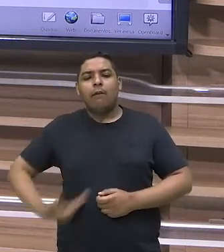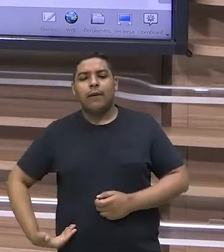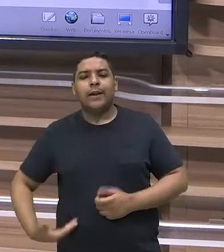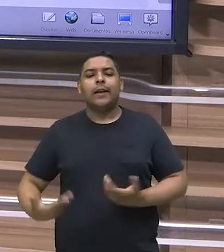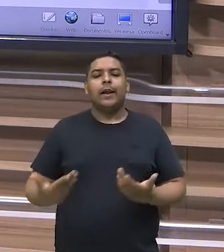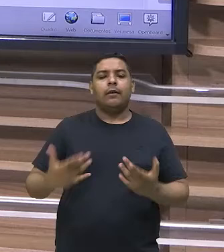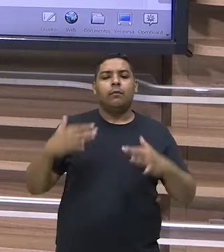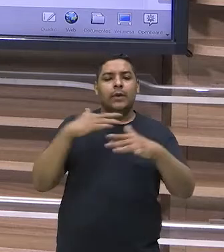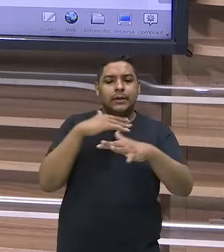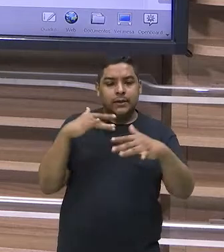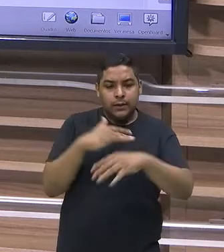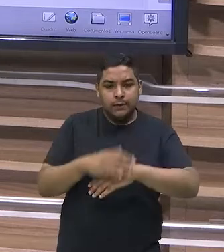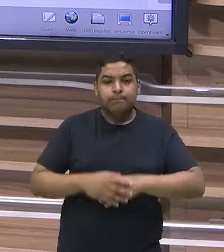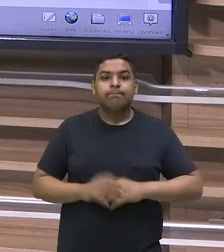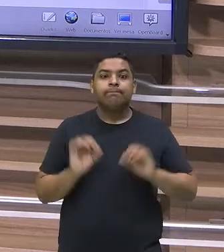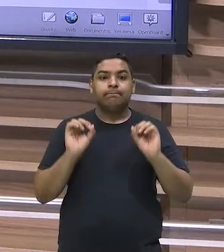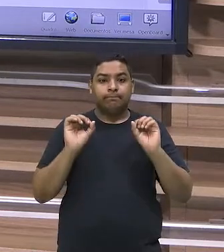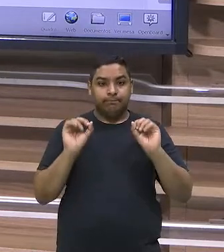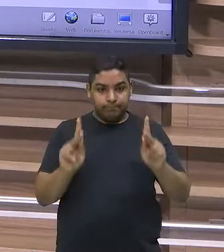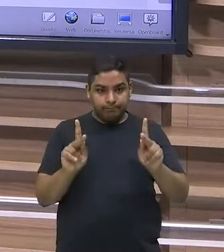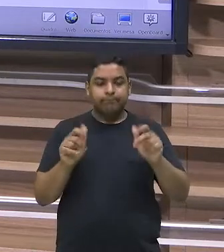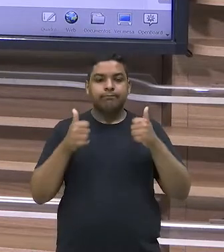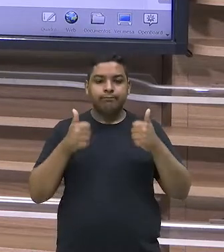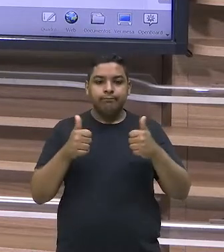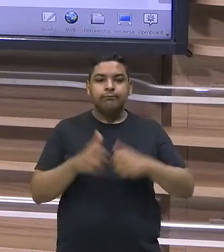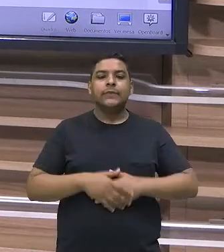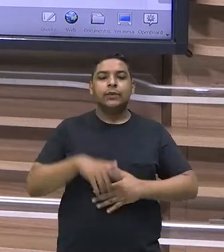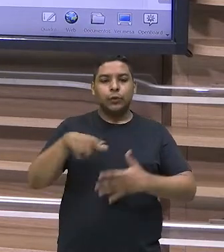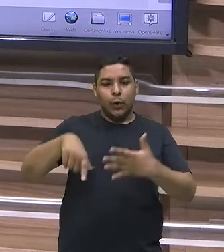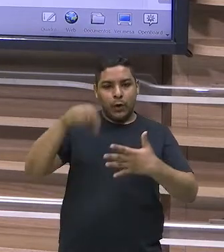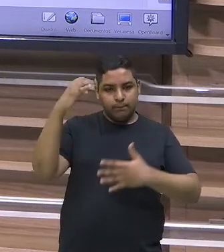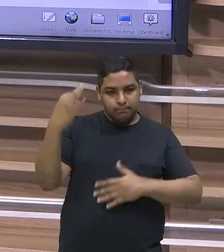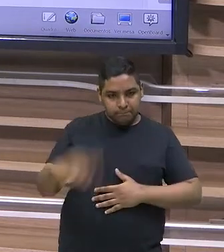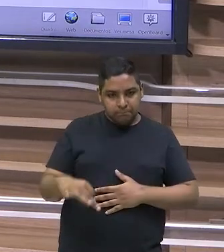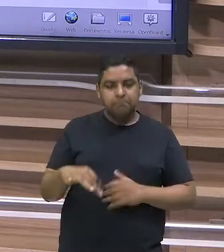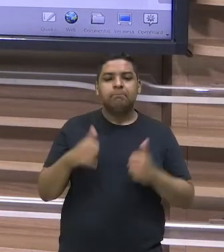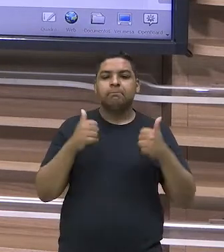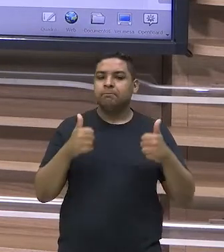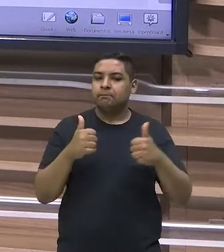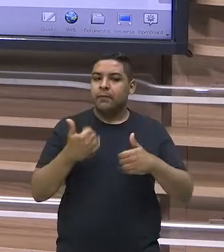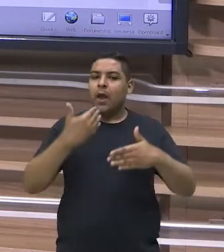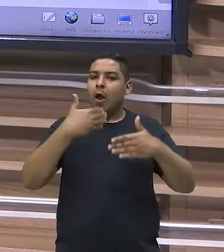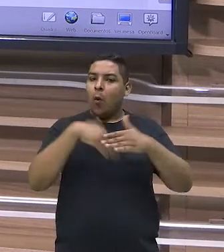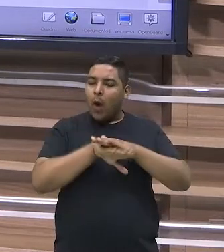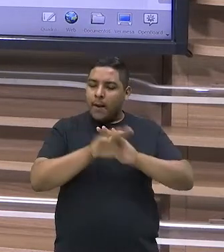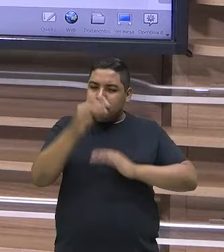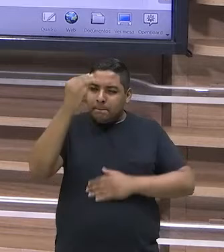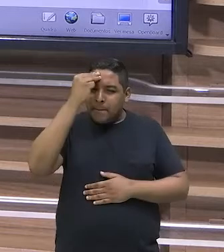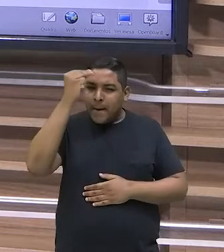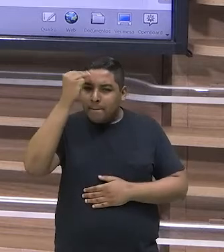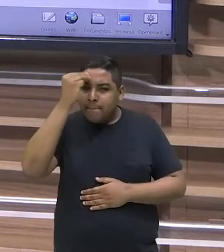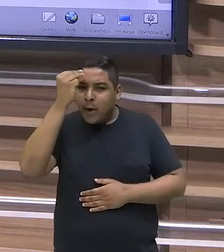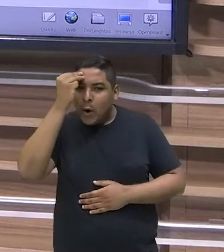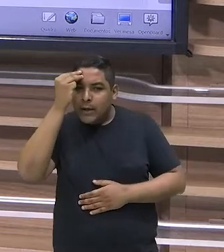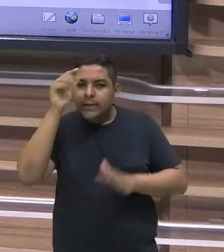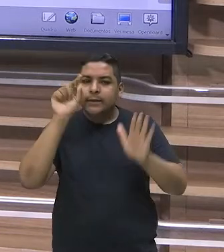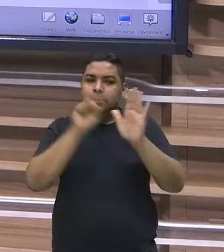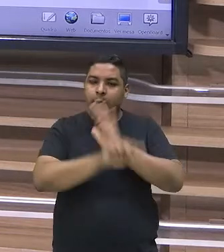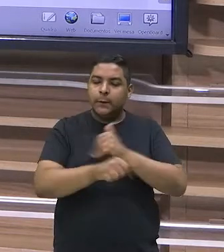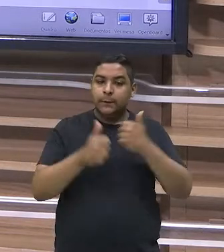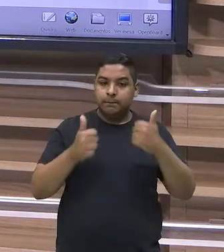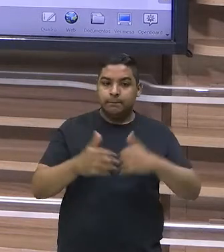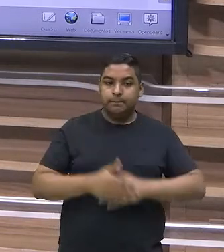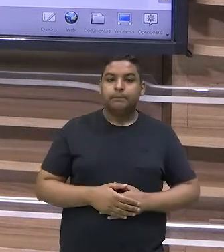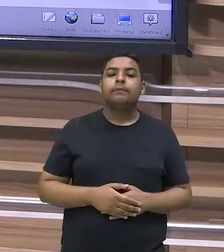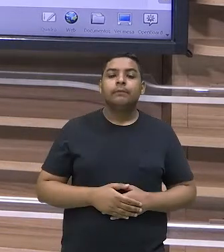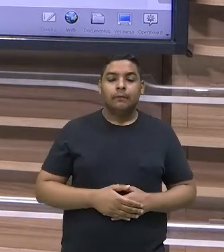Entenderam aí? Marcaram direitinho, nunca esqueçam, guardem aí, marquem essa questão e vamos agora